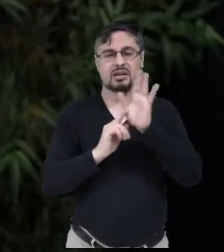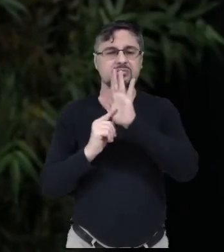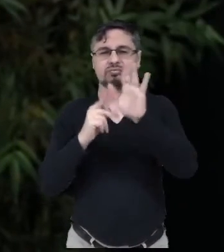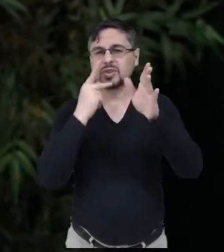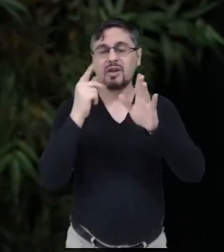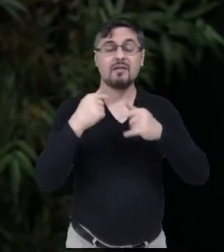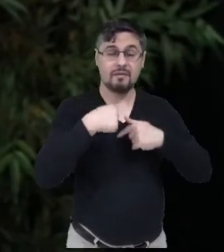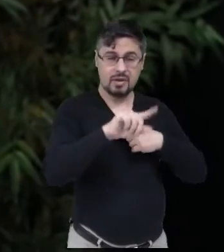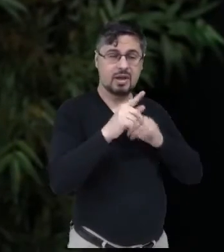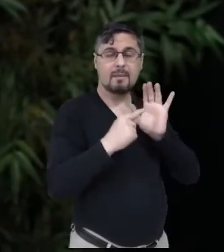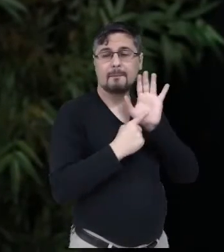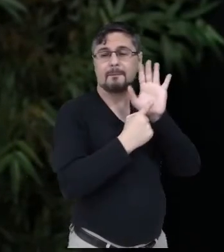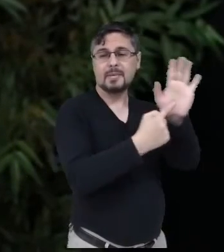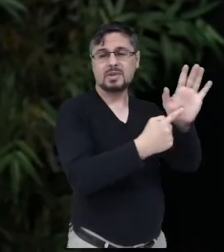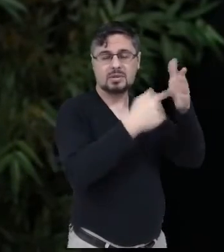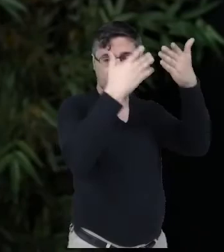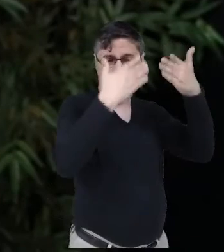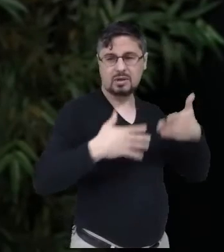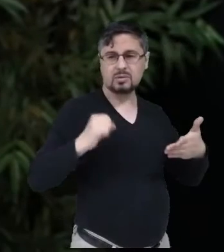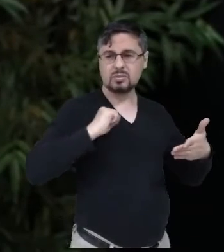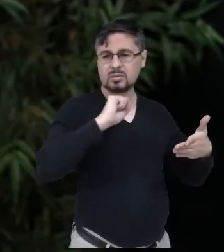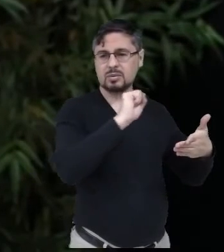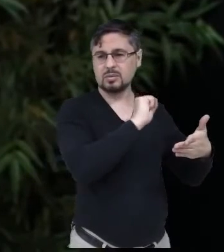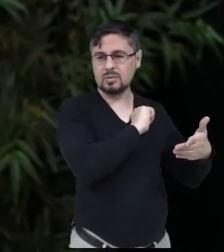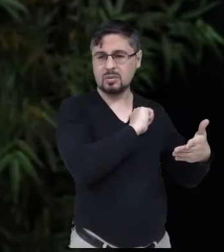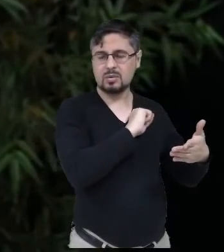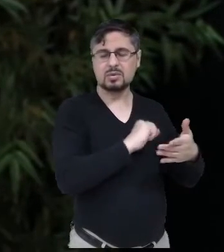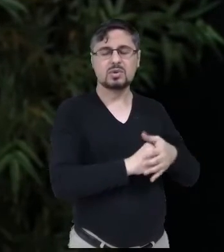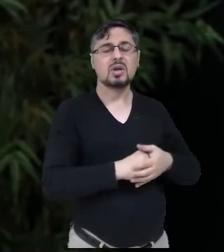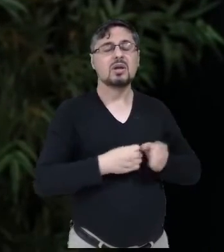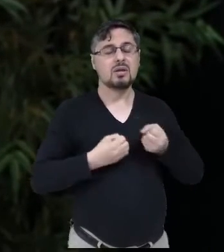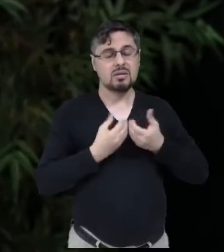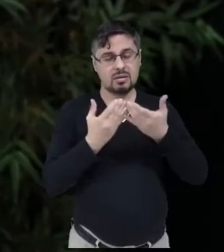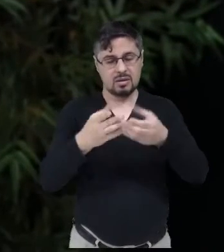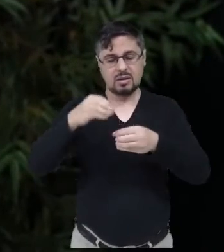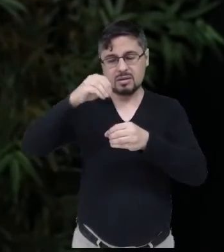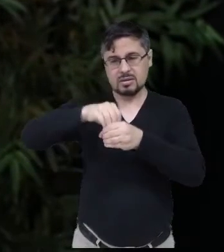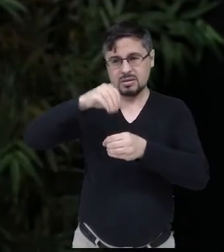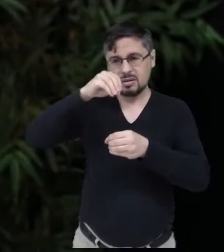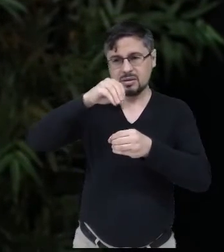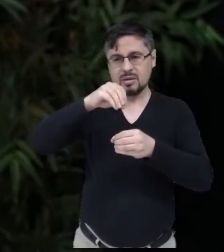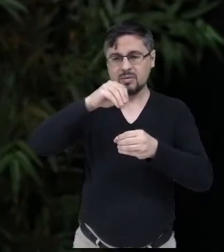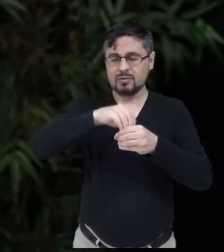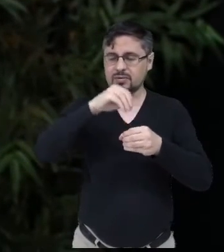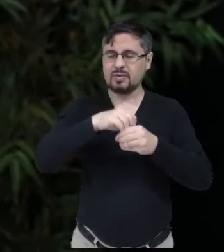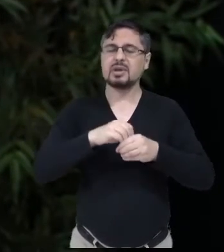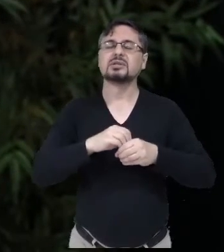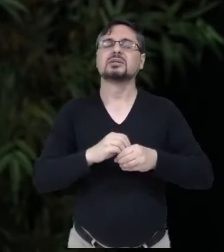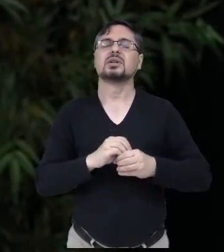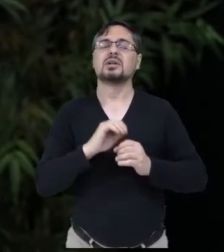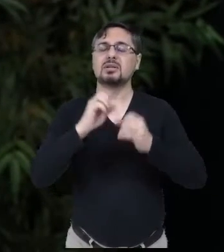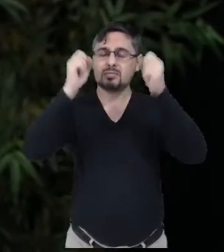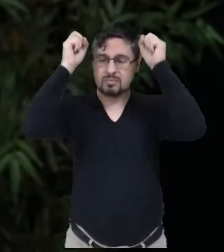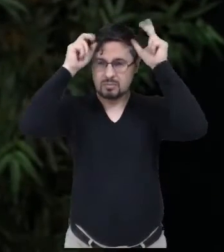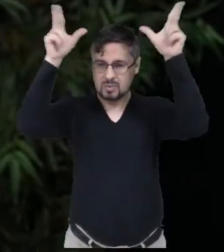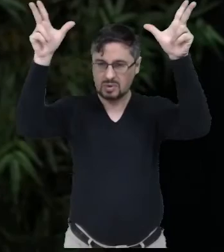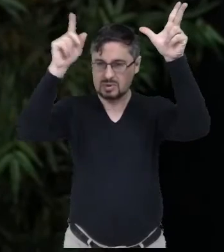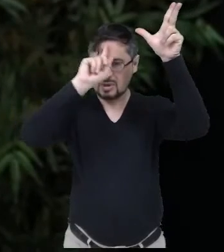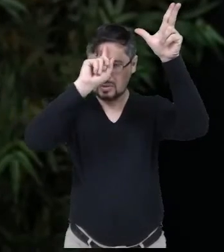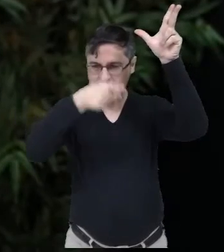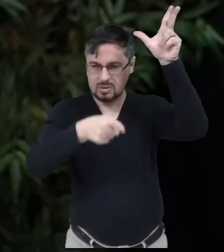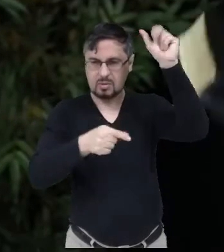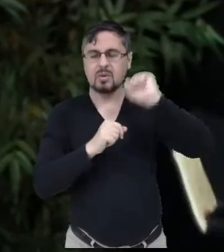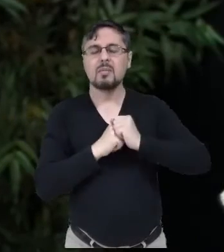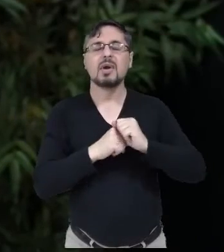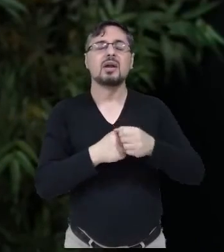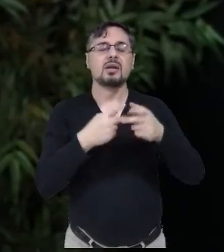apresente-se diante do sacerdote e ofereça a ele, pela sua purificação, o sacrifício que Moisés ordenou para